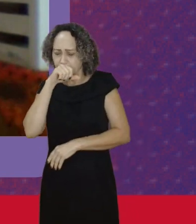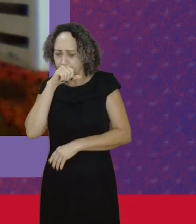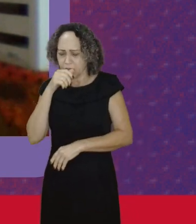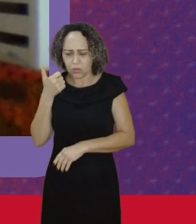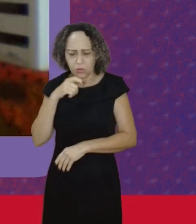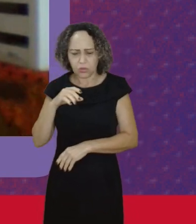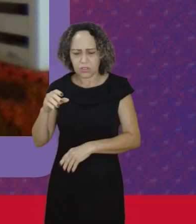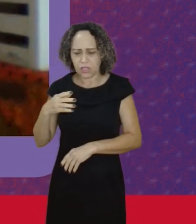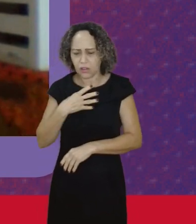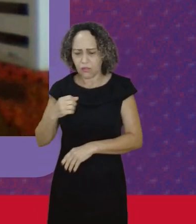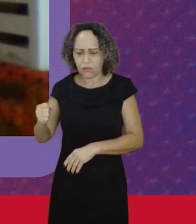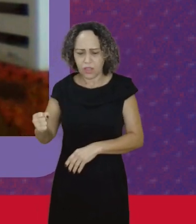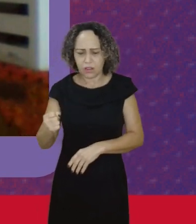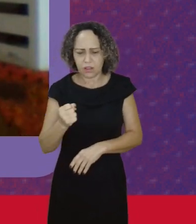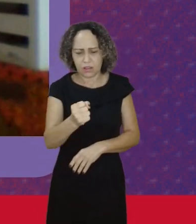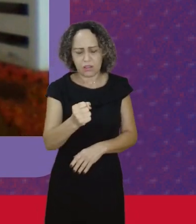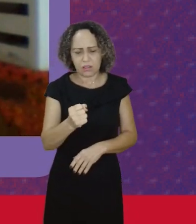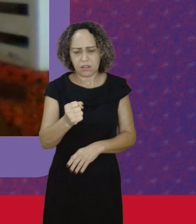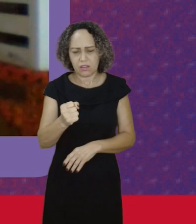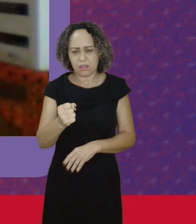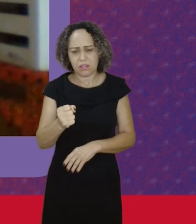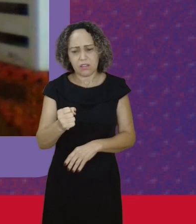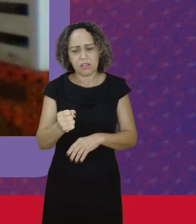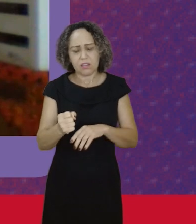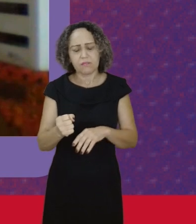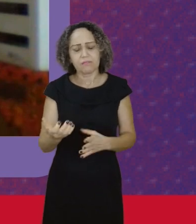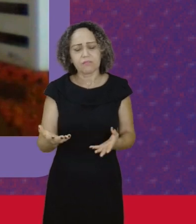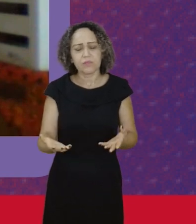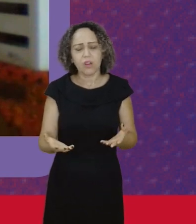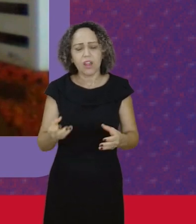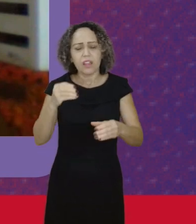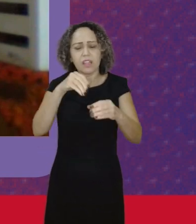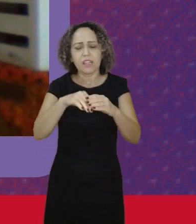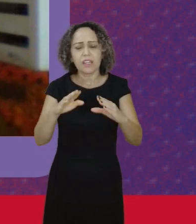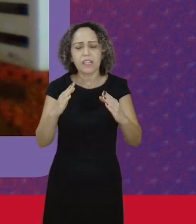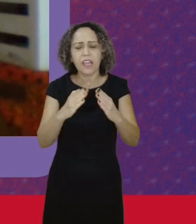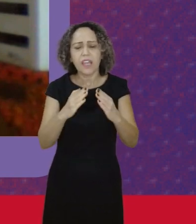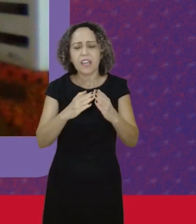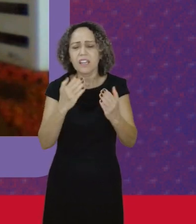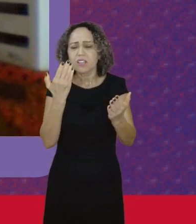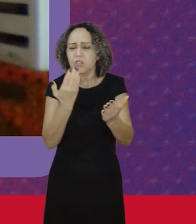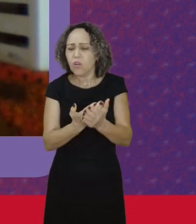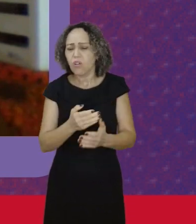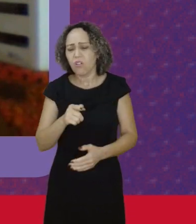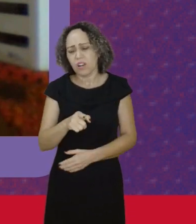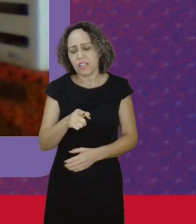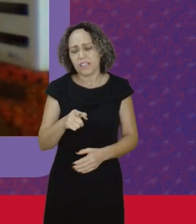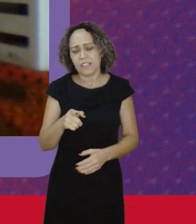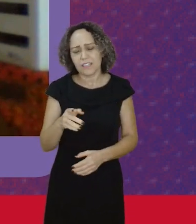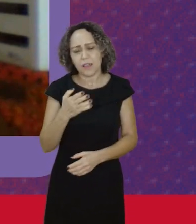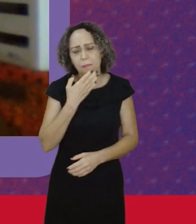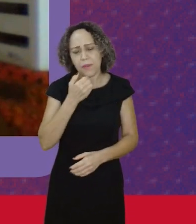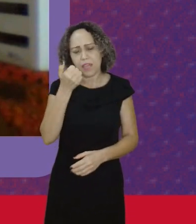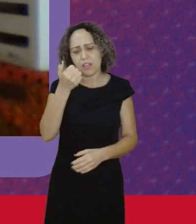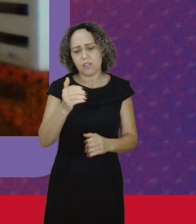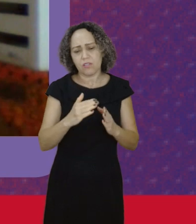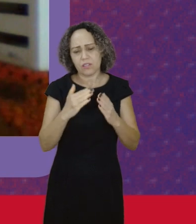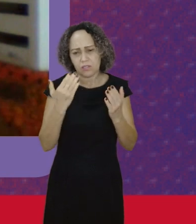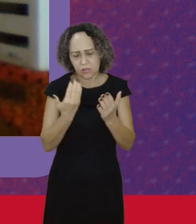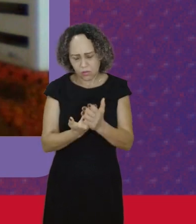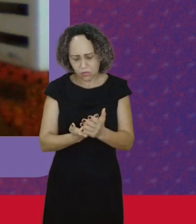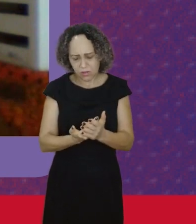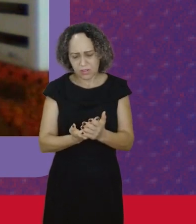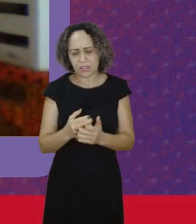estão sob responsabilidade dessas mulheres, naquela escola que é considerada a melhor escola. Há